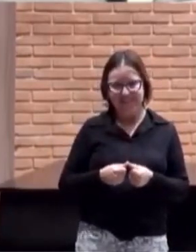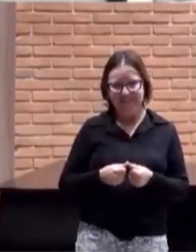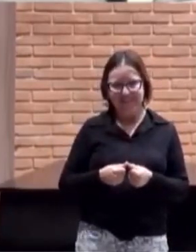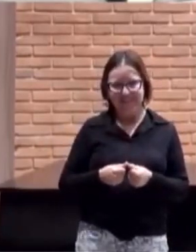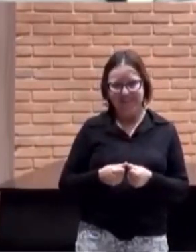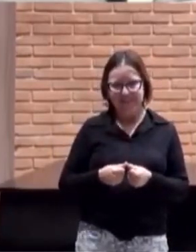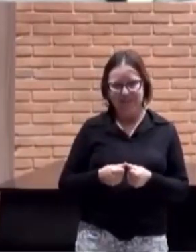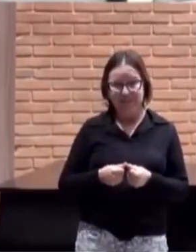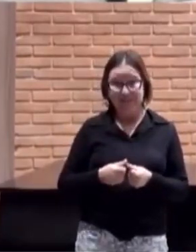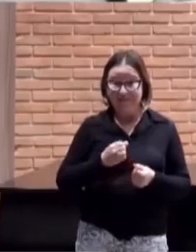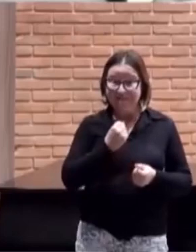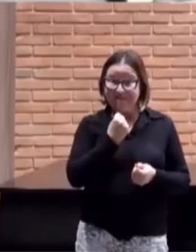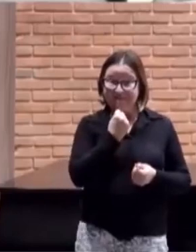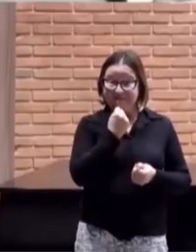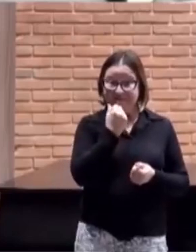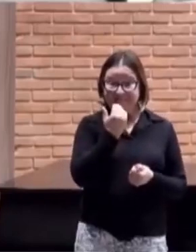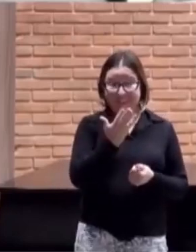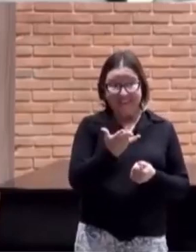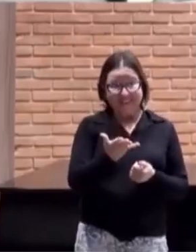Quão bom